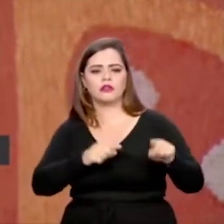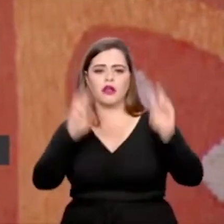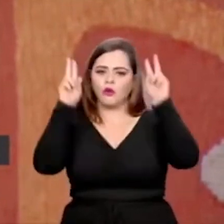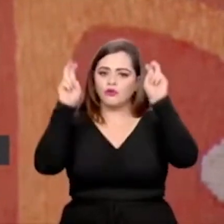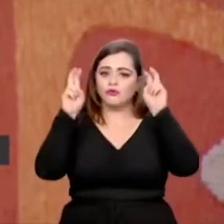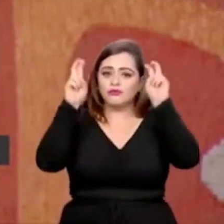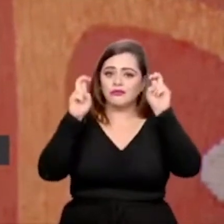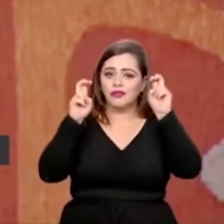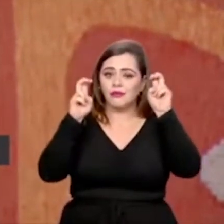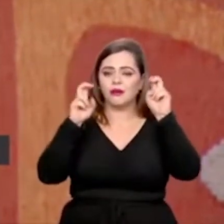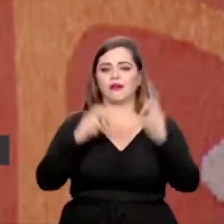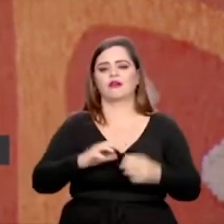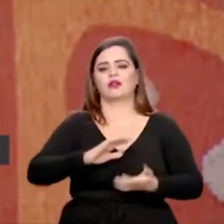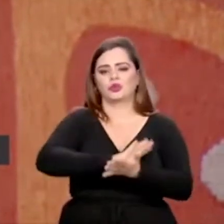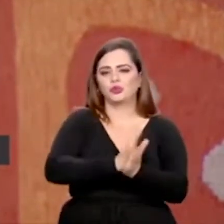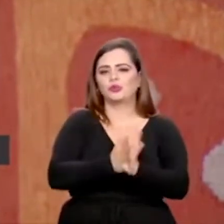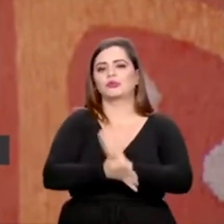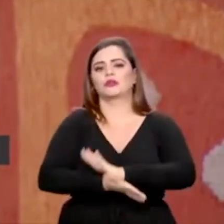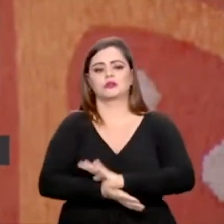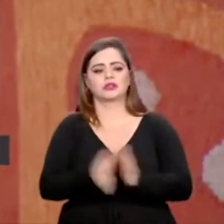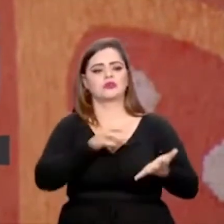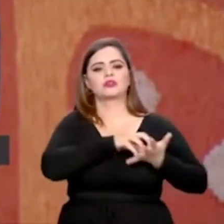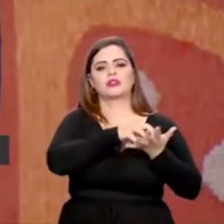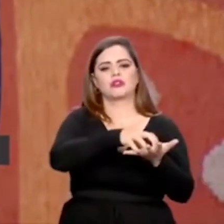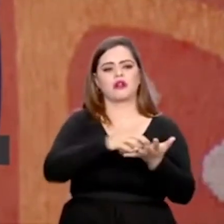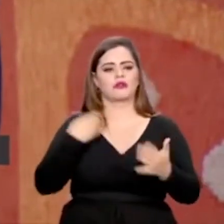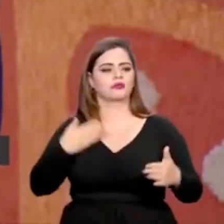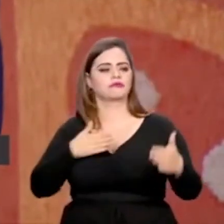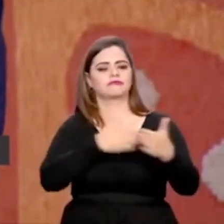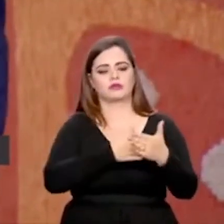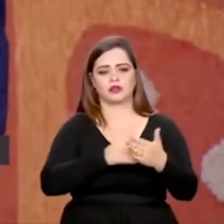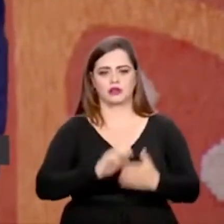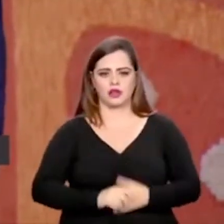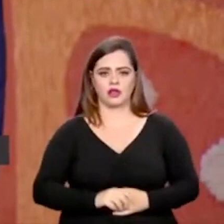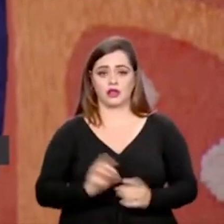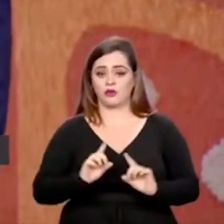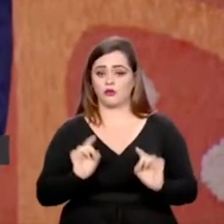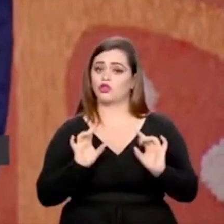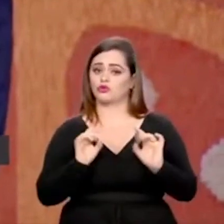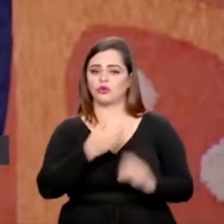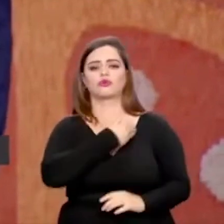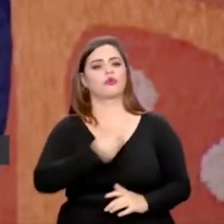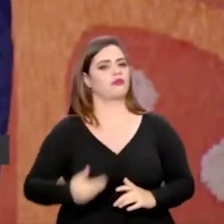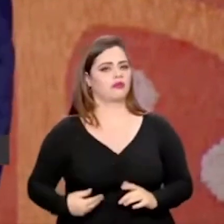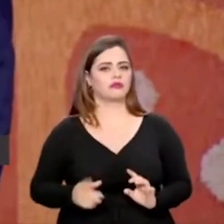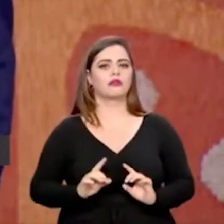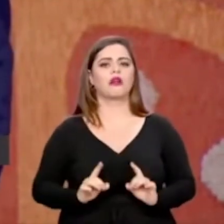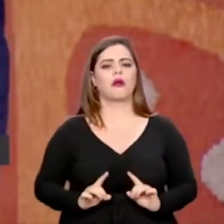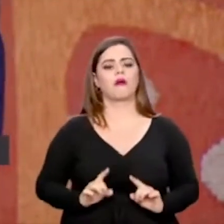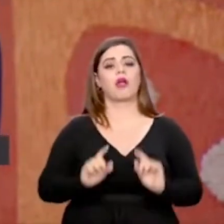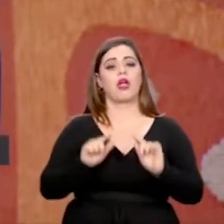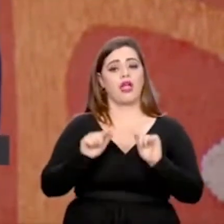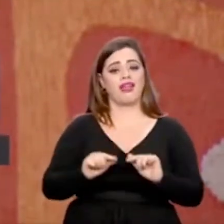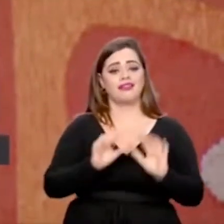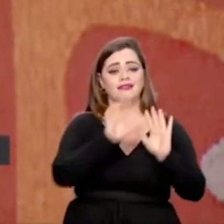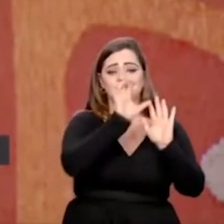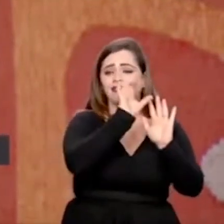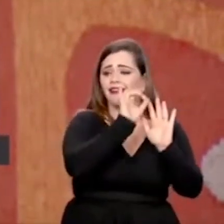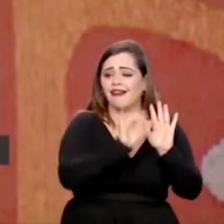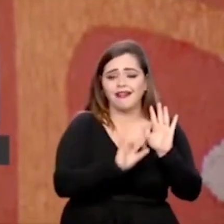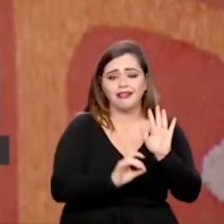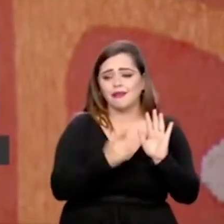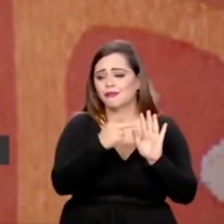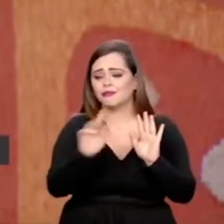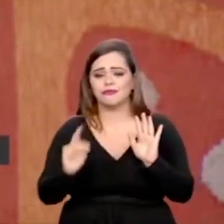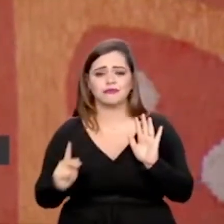desigualdade como tema central do nosso obstáculo mas eu acho que essa tarefa não só do governo acho que uma tarefa de cada um e cada